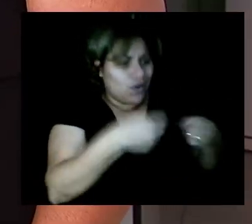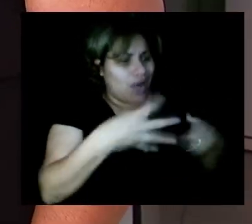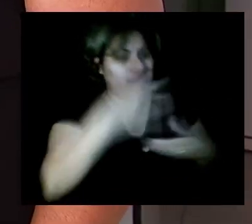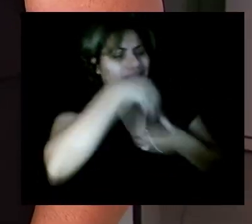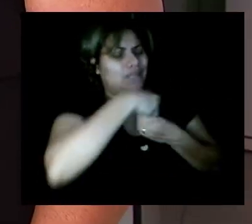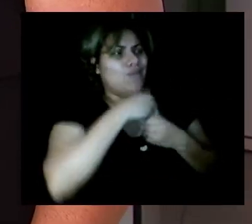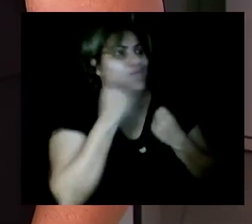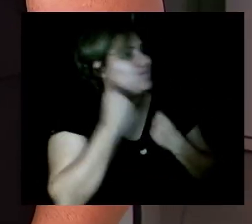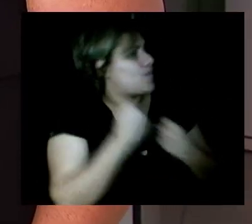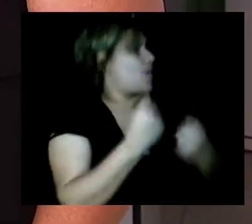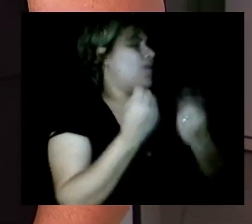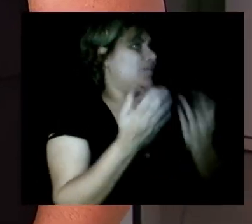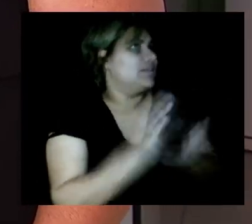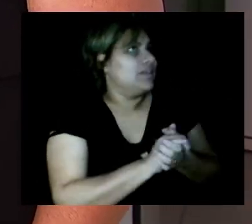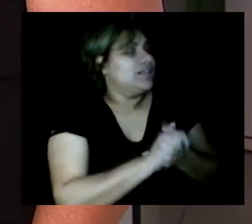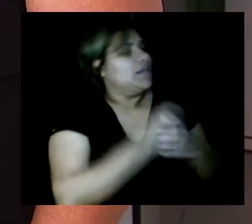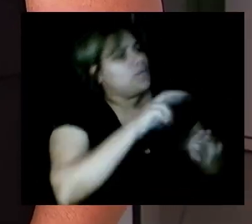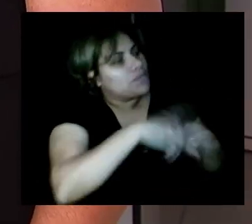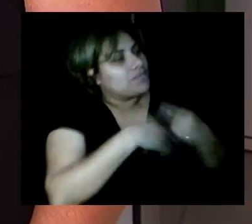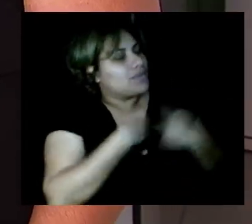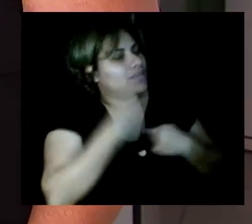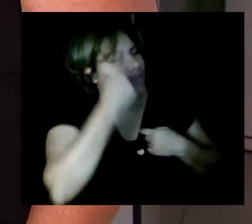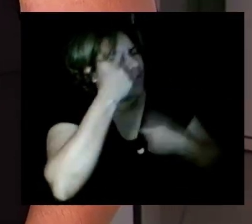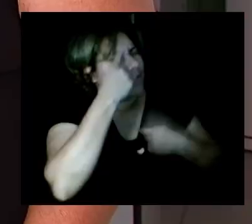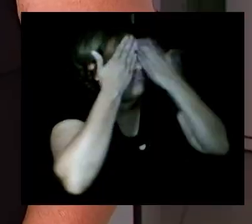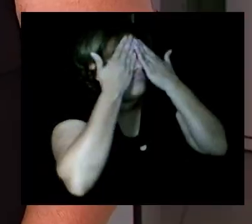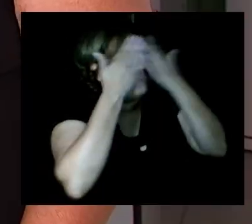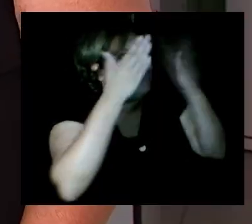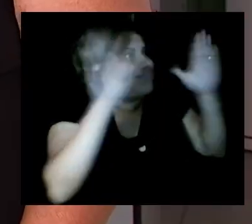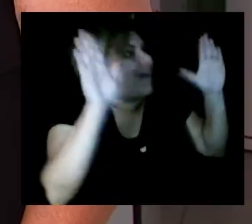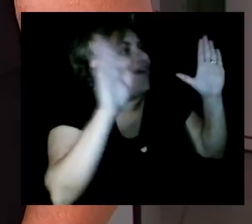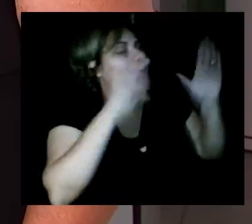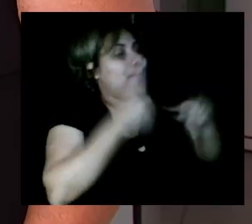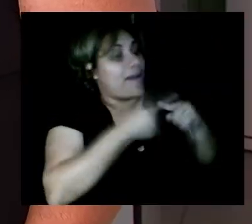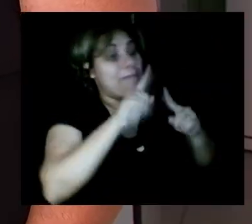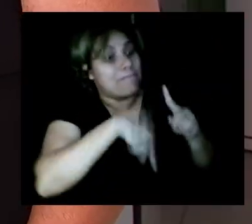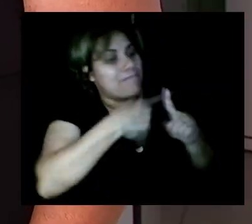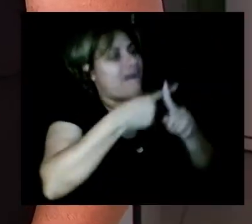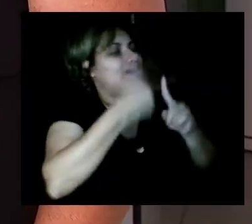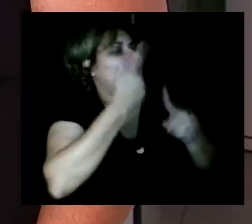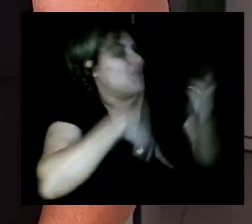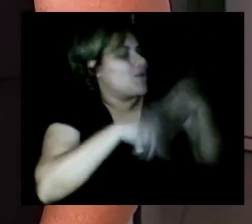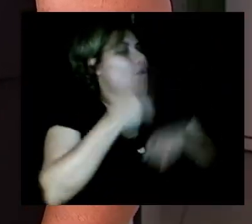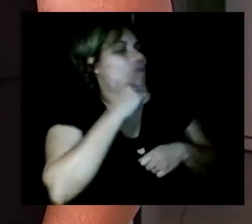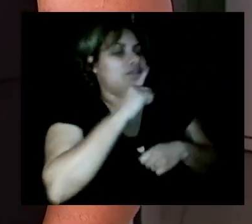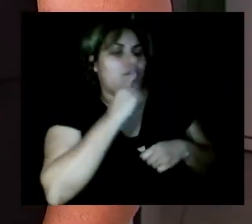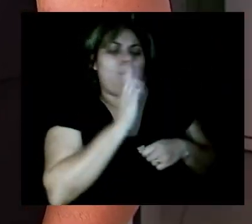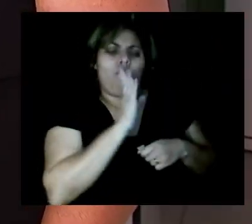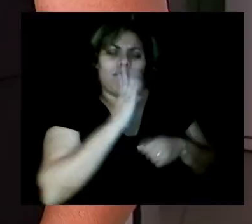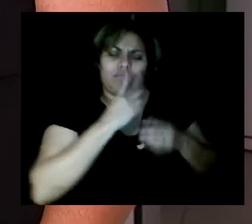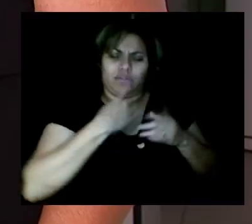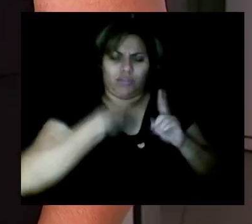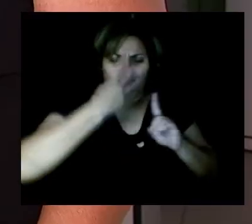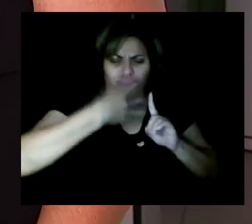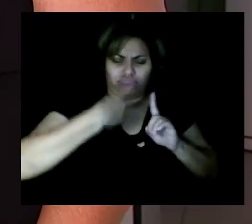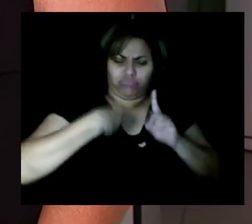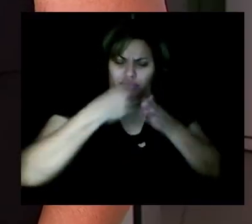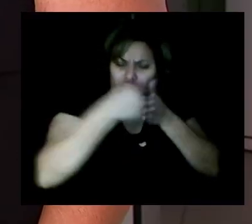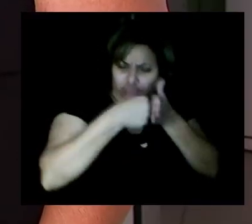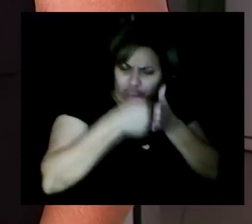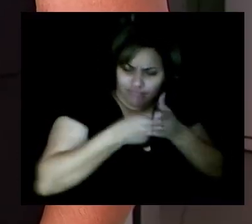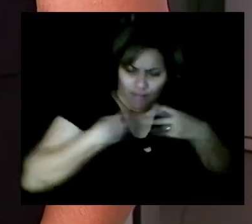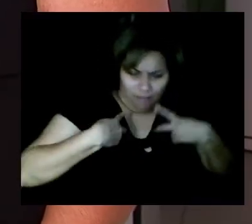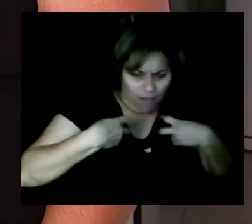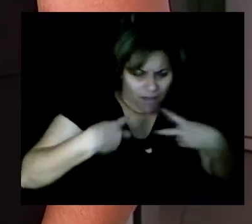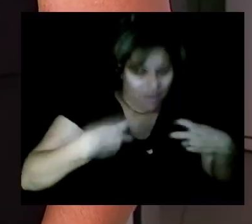Ou seja, a gente tem que abrir os olhos para isso, para que cada vez mais a gente se conheça o outro e inclua todo mundo nessa sociedade da